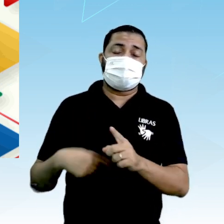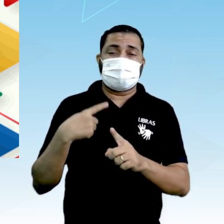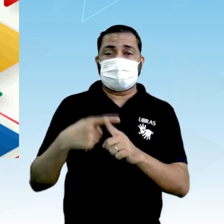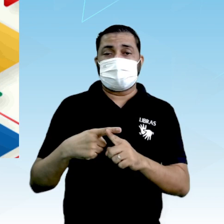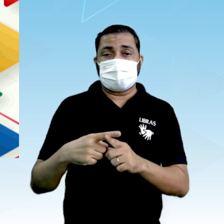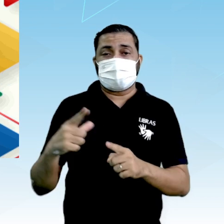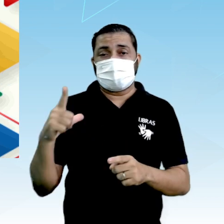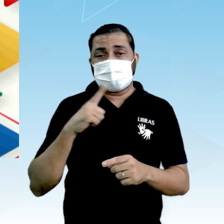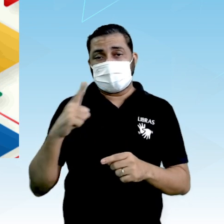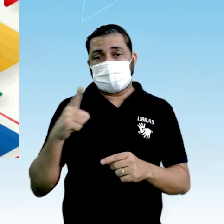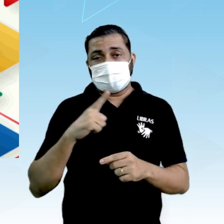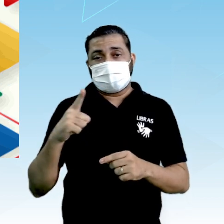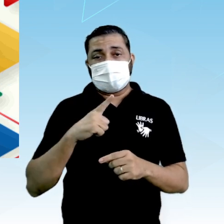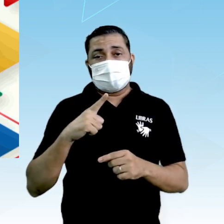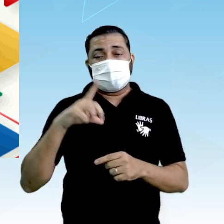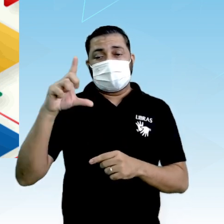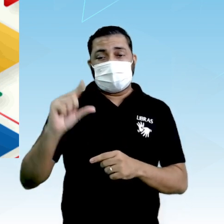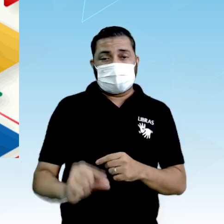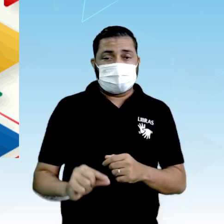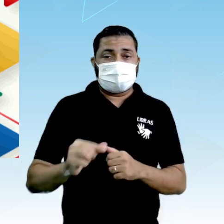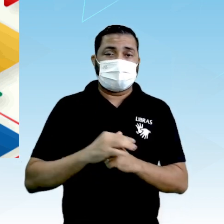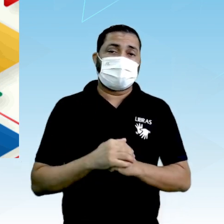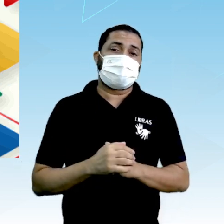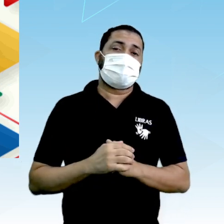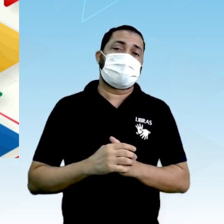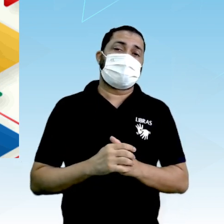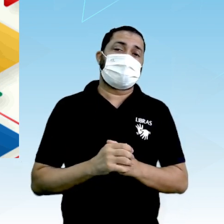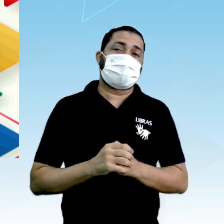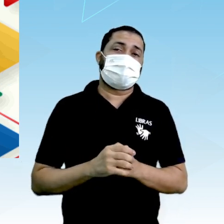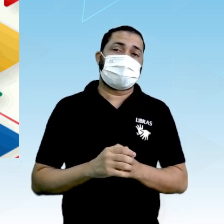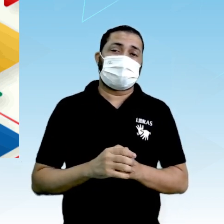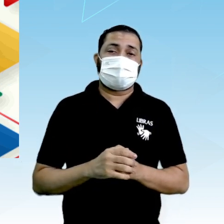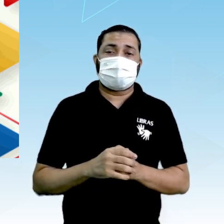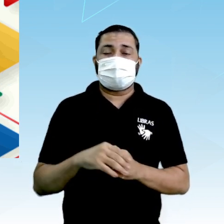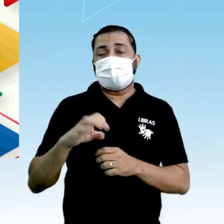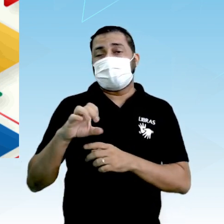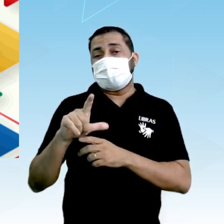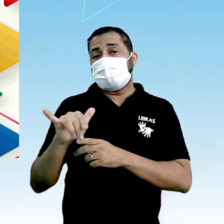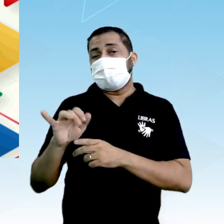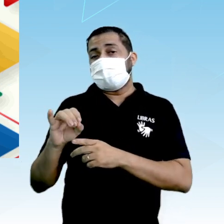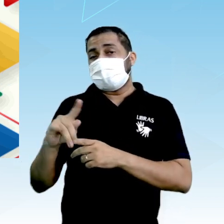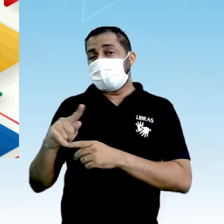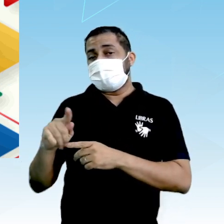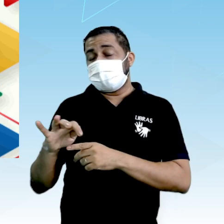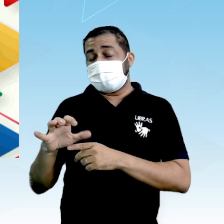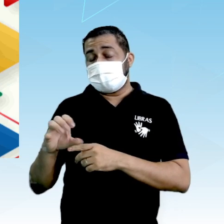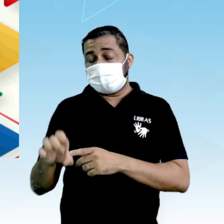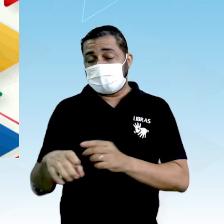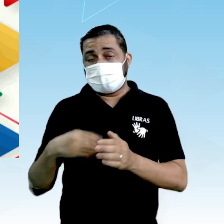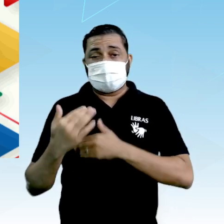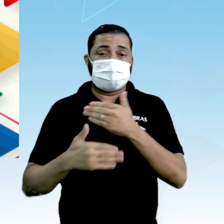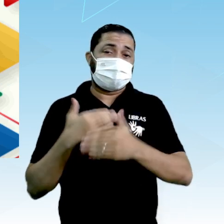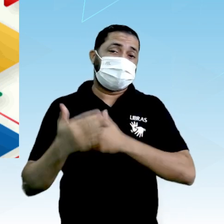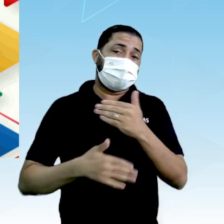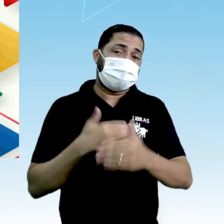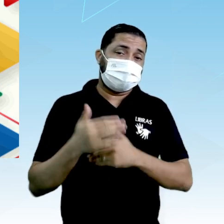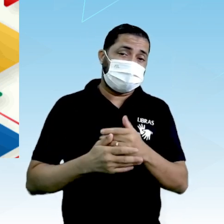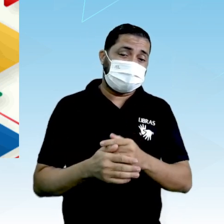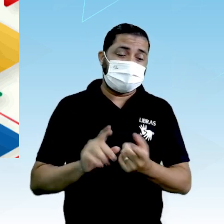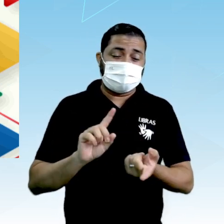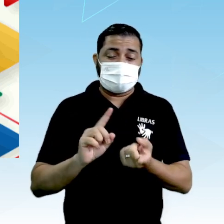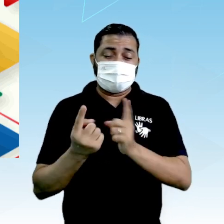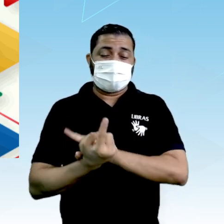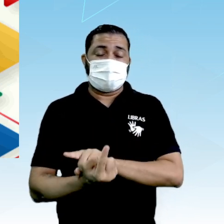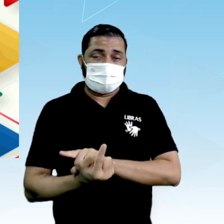onde ocorre a redução, tá certo? Na eletrólise, no entanto, esse processo ele é